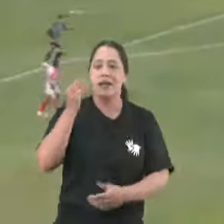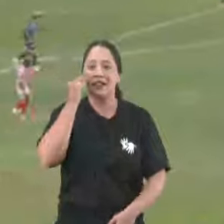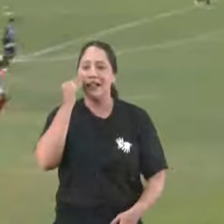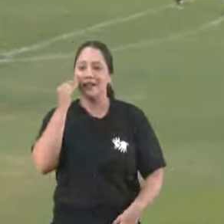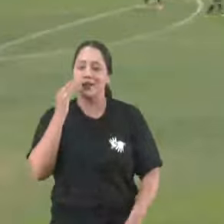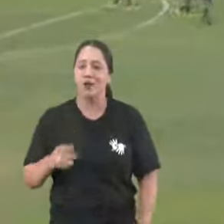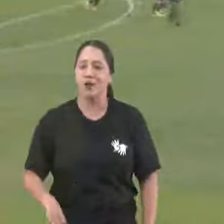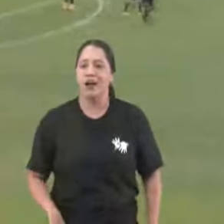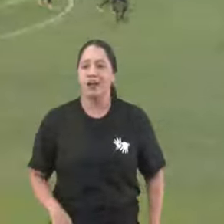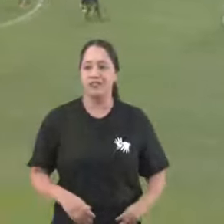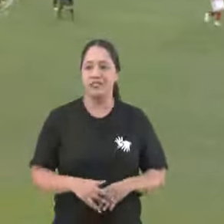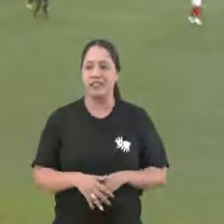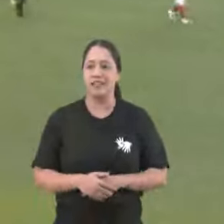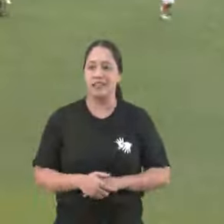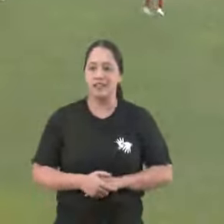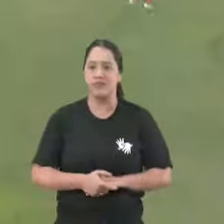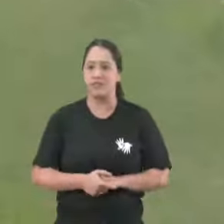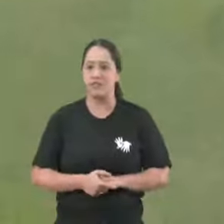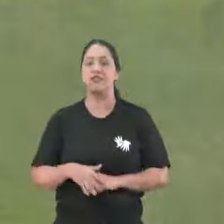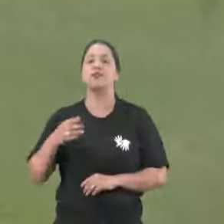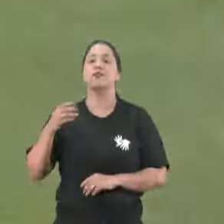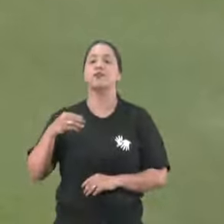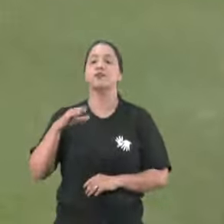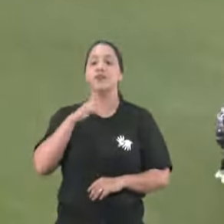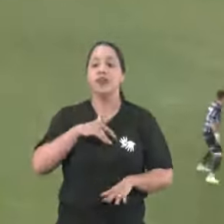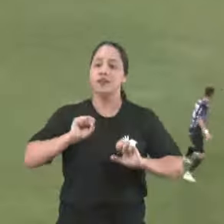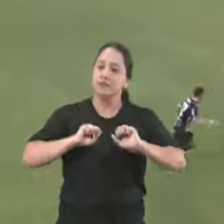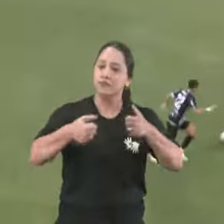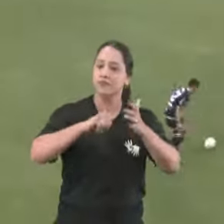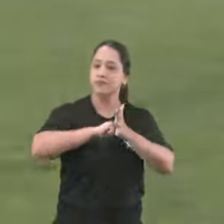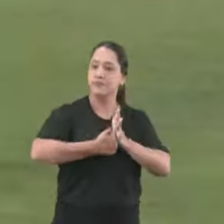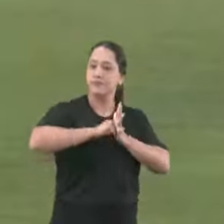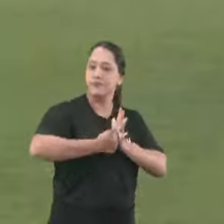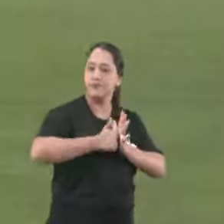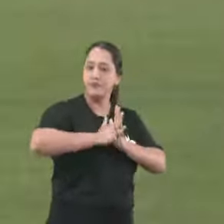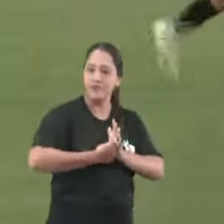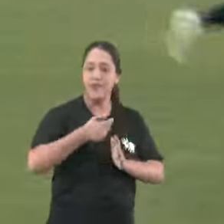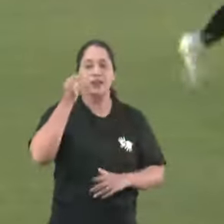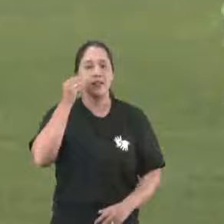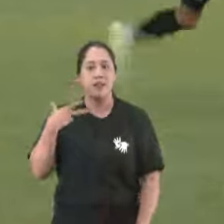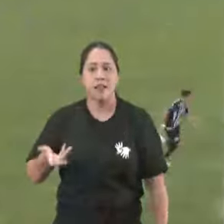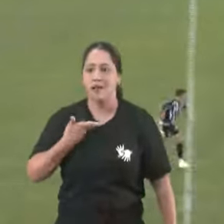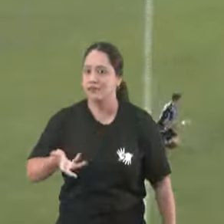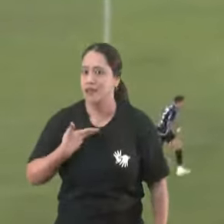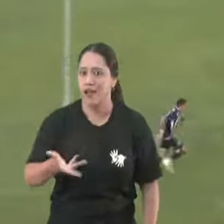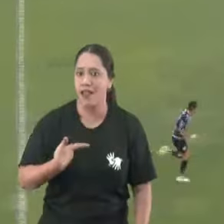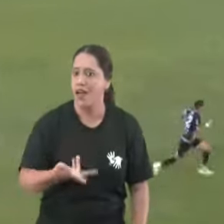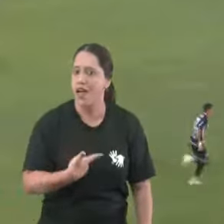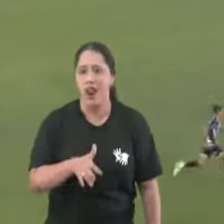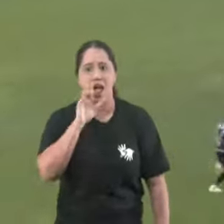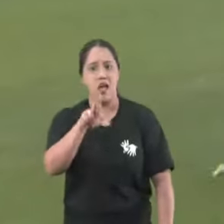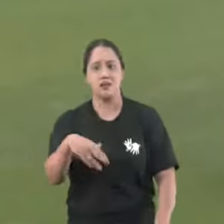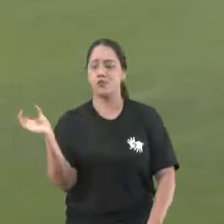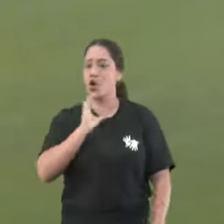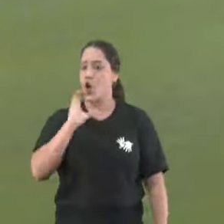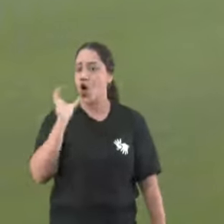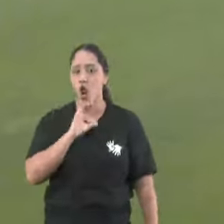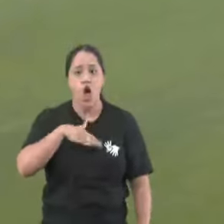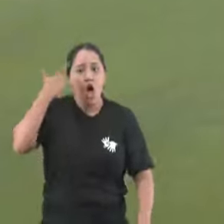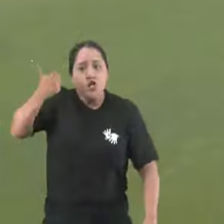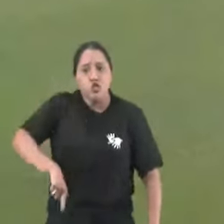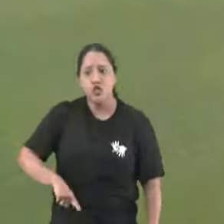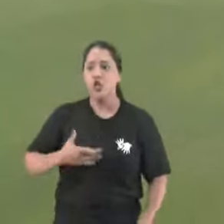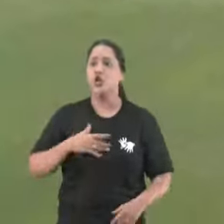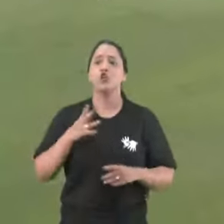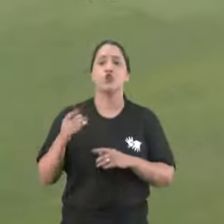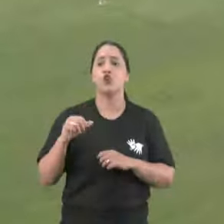abrir do lado direito. Era pro GG. Interceptação da defensiva alvinegra, que tenta acelerar o jogo. Tenta responder à altura. De novo a